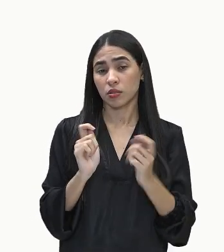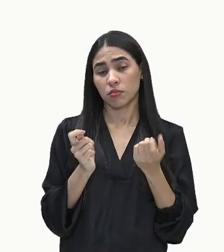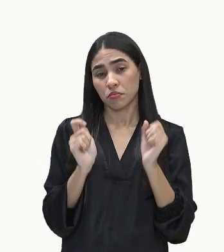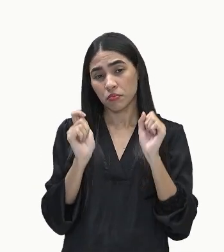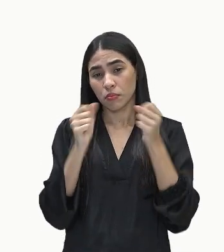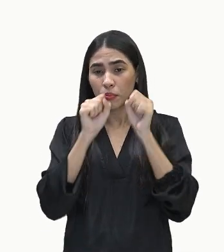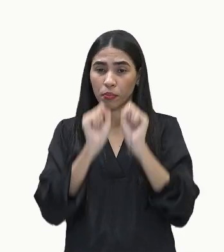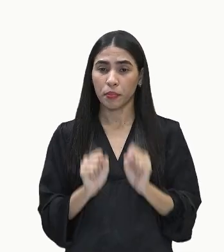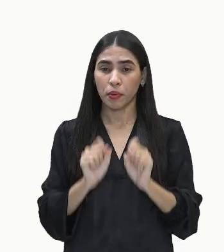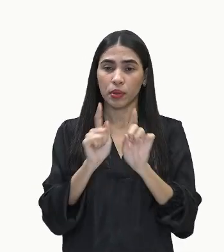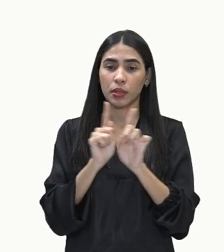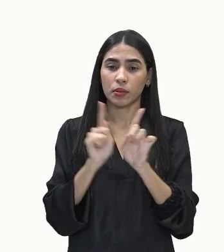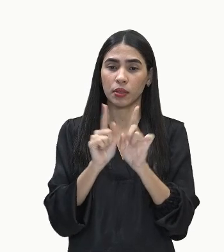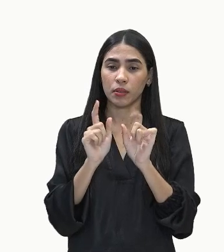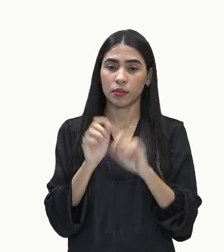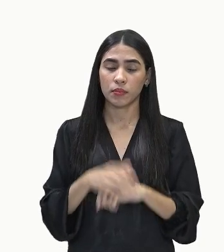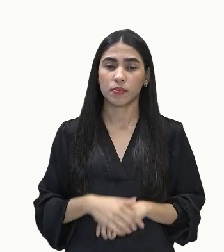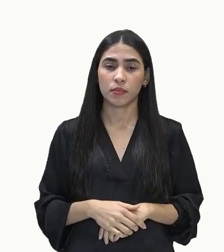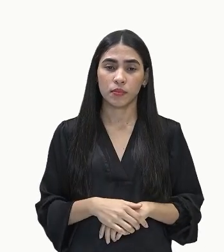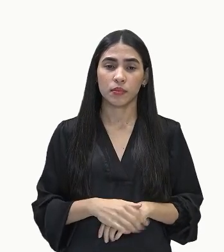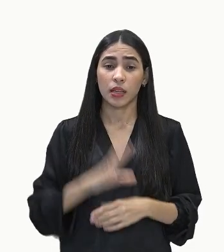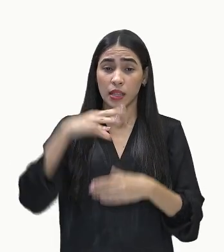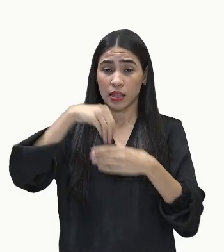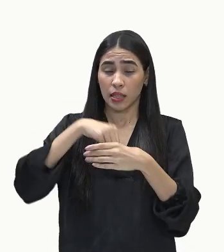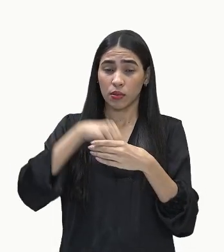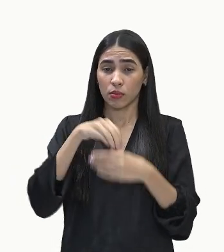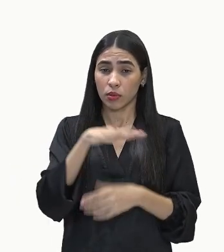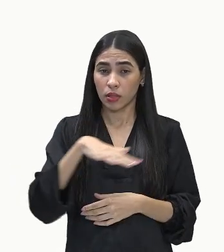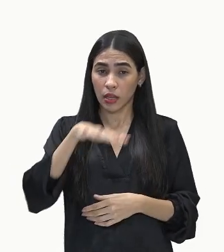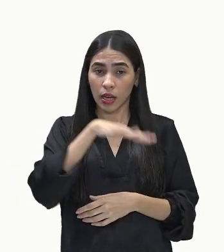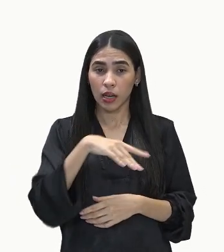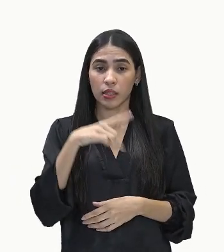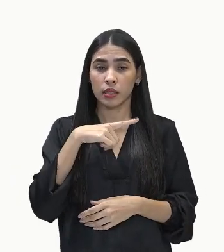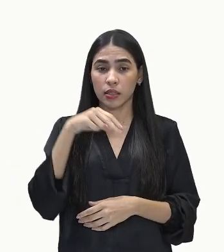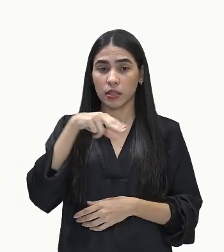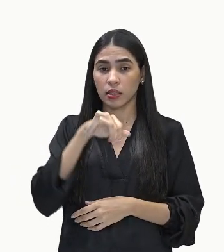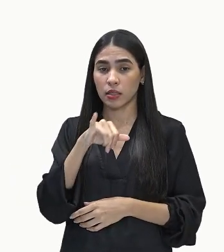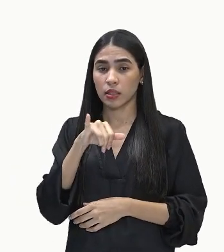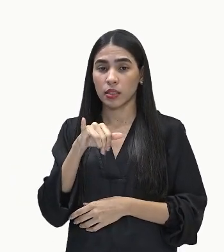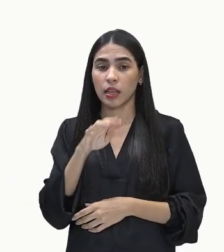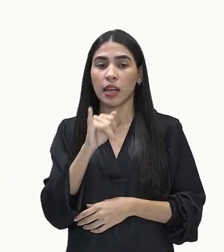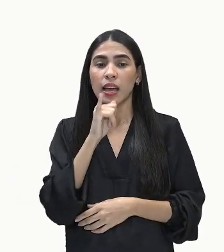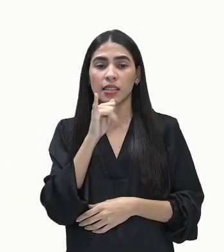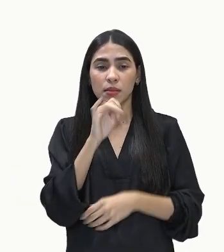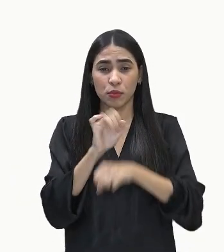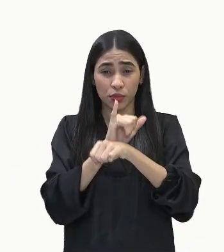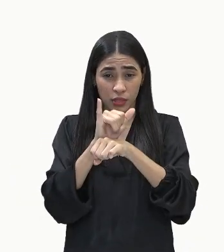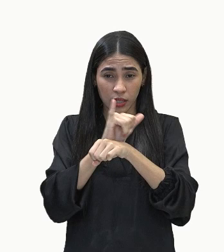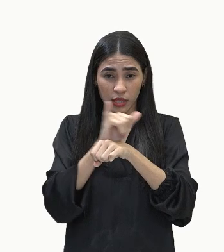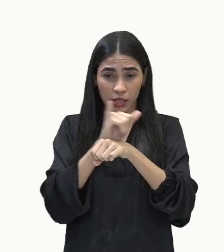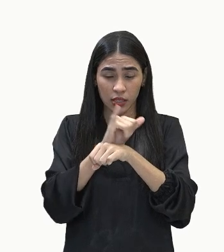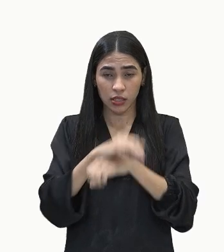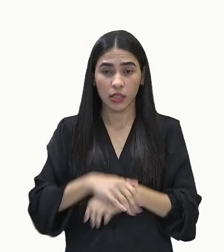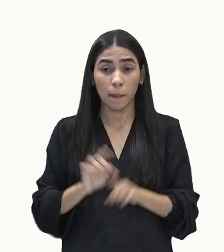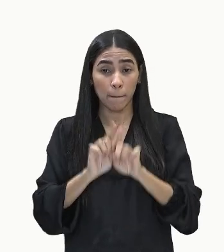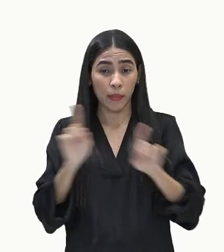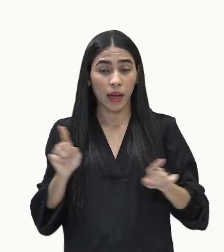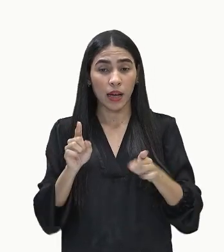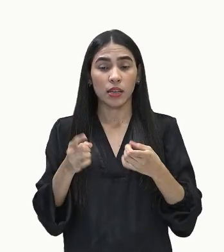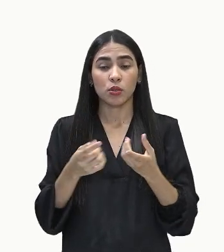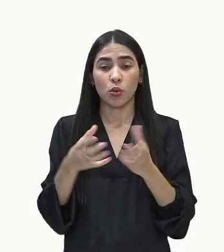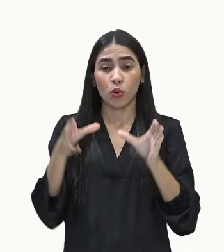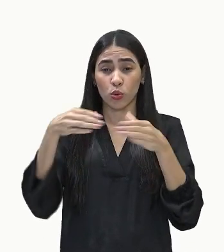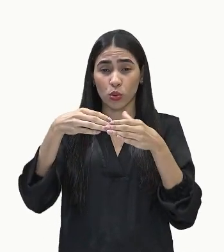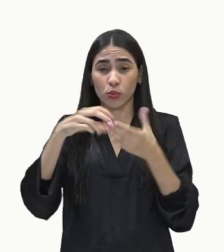representantes deles, dentro da ecologia, podem ser denominados os cais estrategistas, enquanto que os precoces são